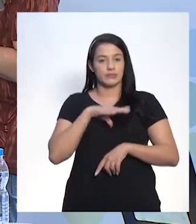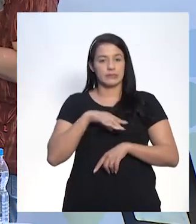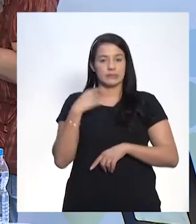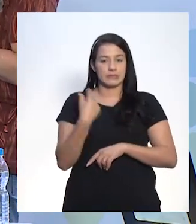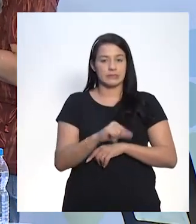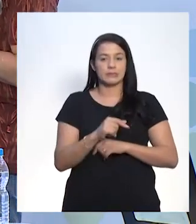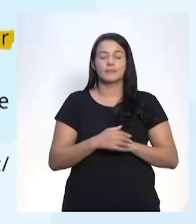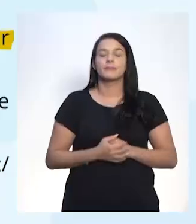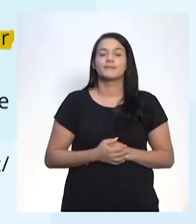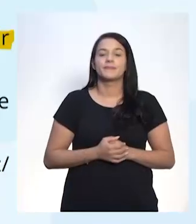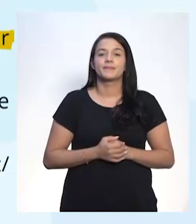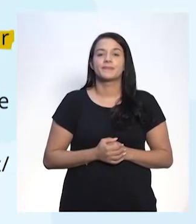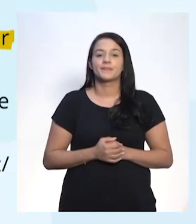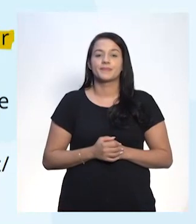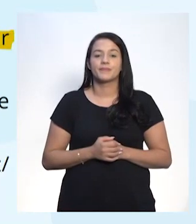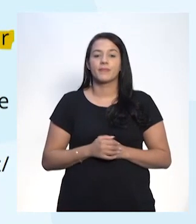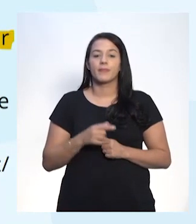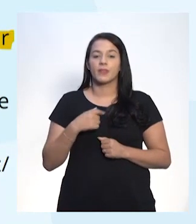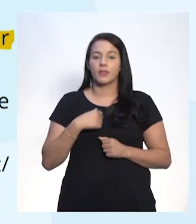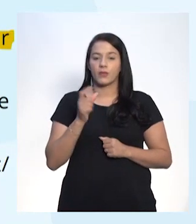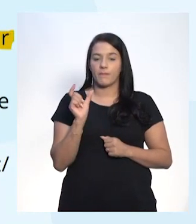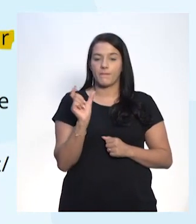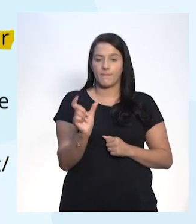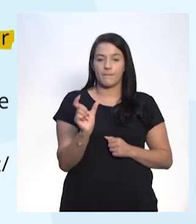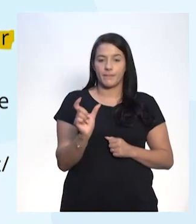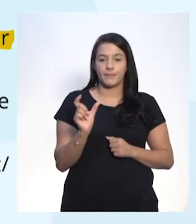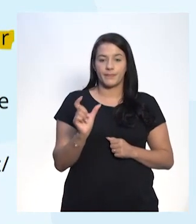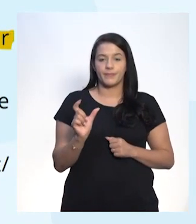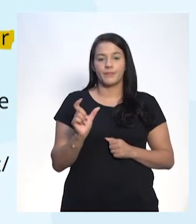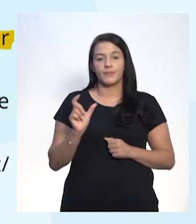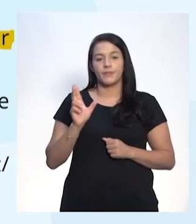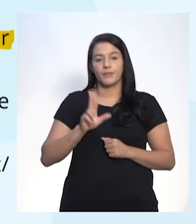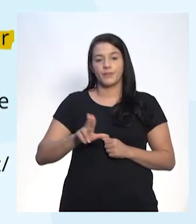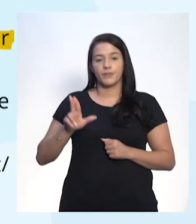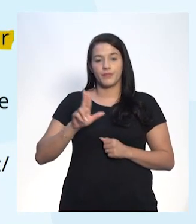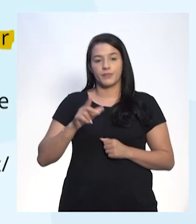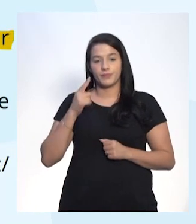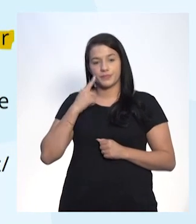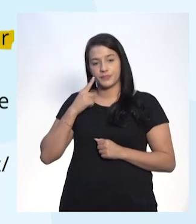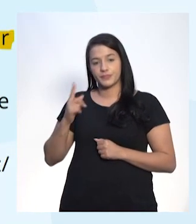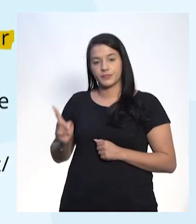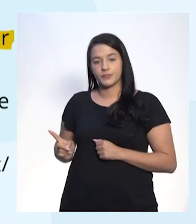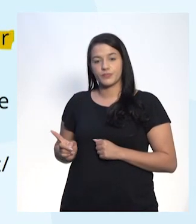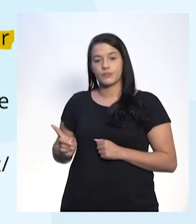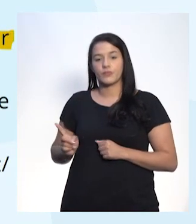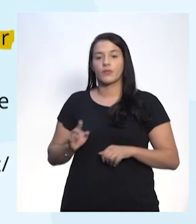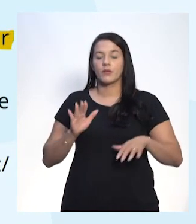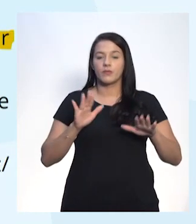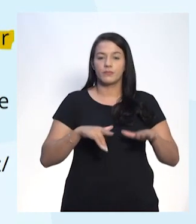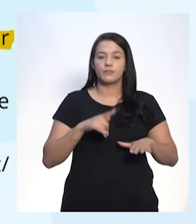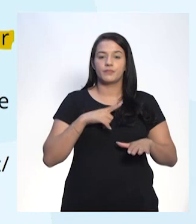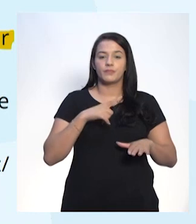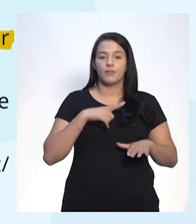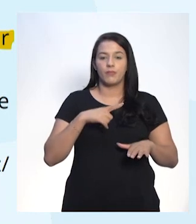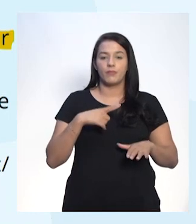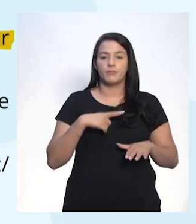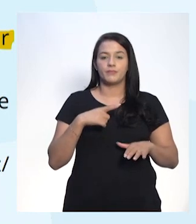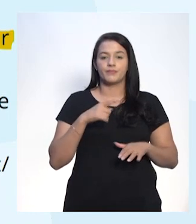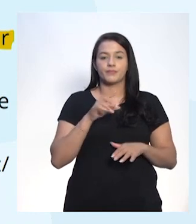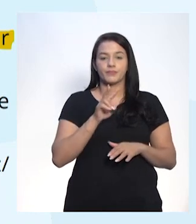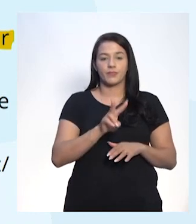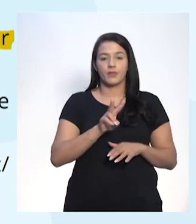Então, ó, varies, a pronúncia aí, tá? Não é, até em uma aula eu falei vary e não